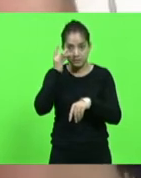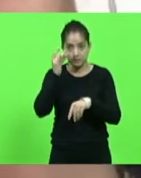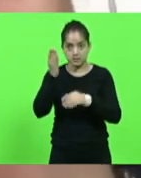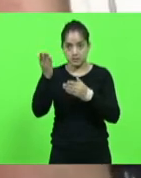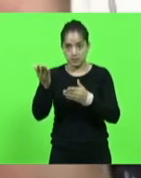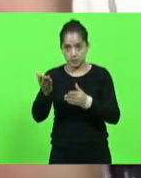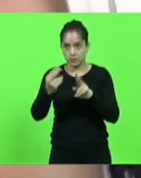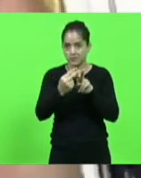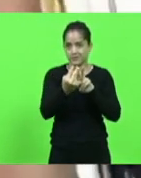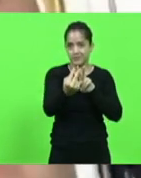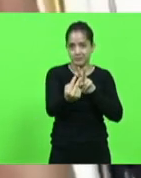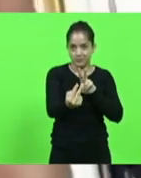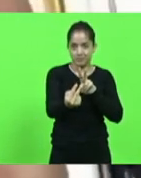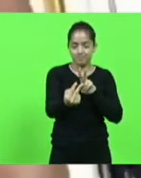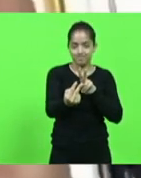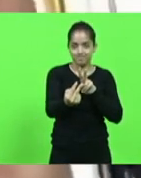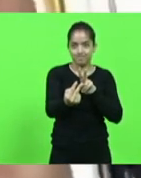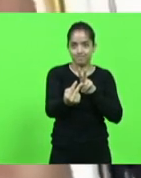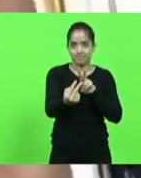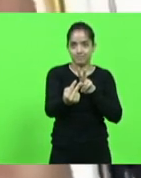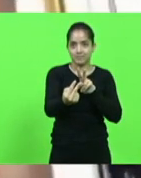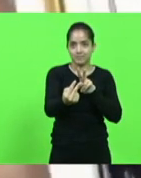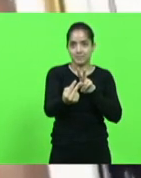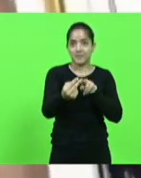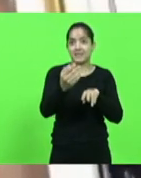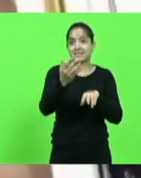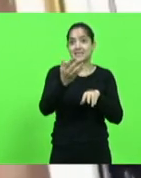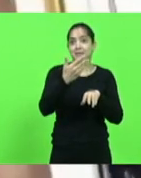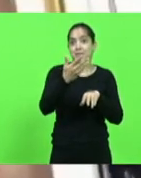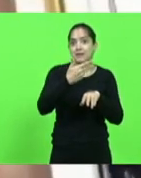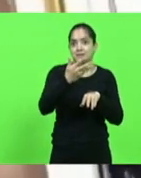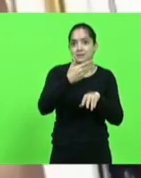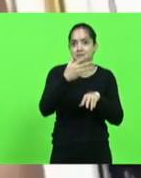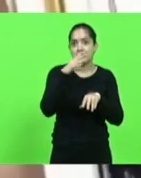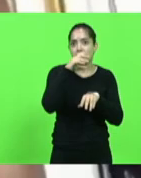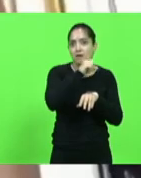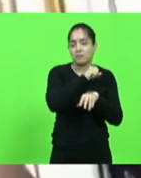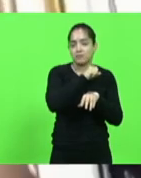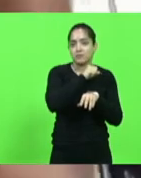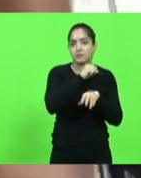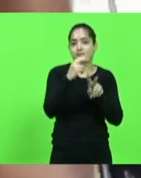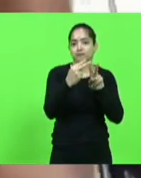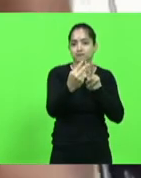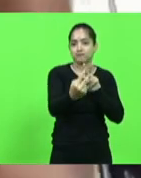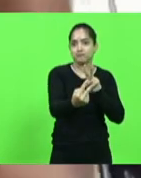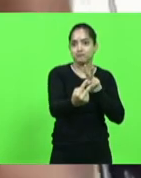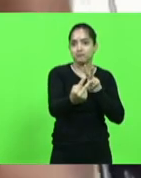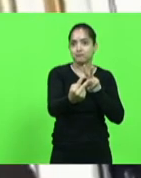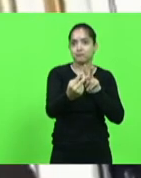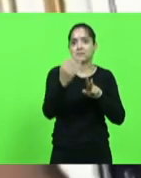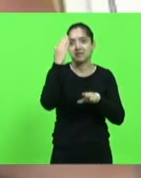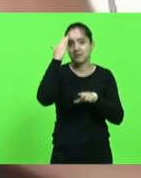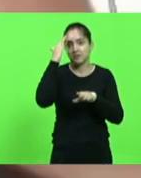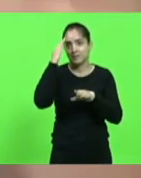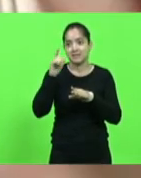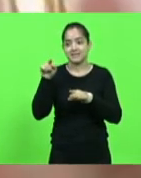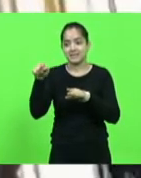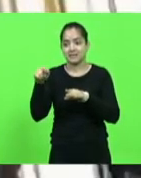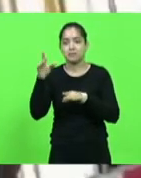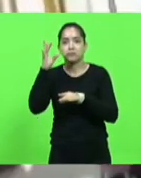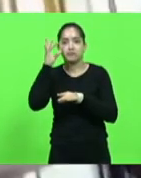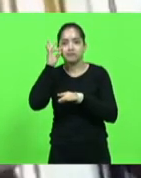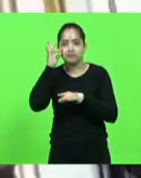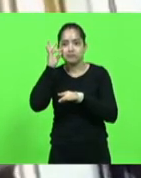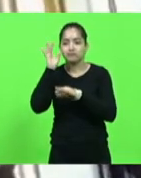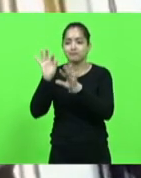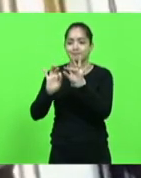o virtual. O virtual está mais rápido. É que o virtual não entende que o presencial tem toda uma